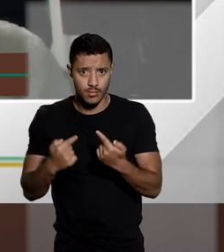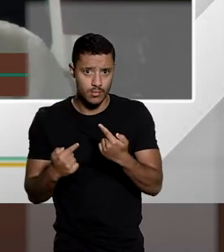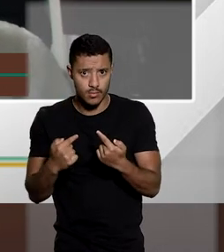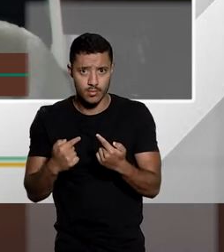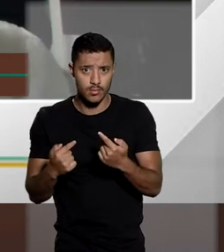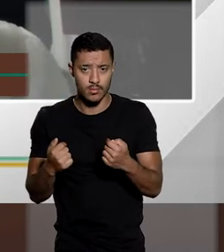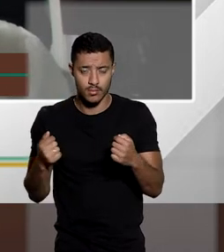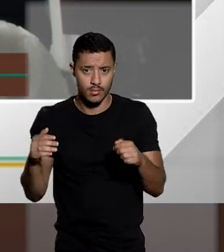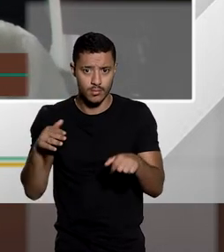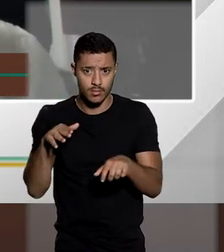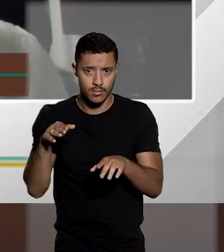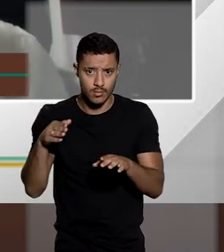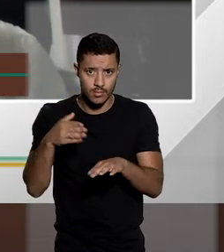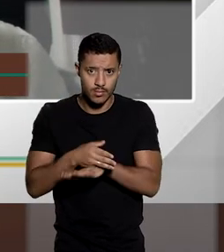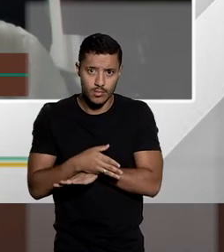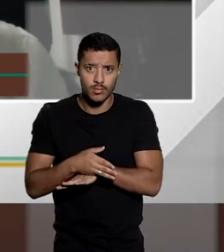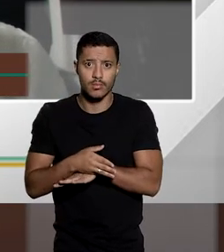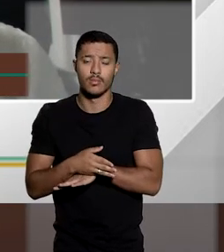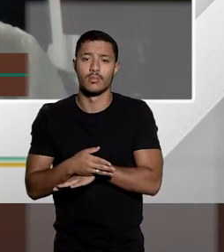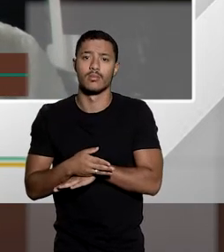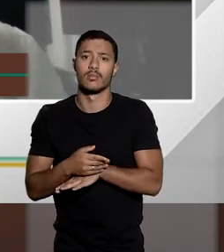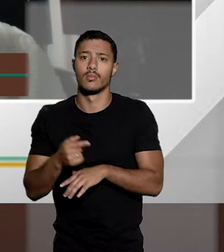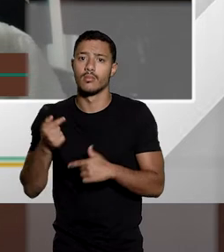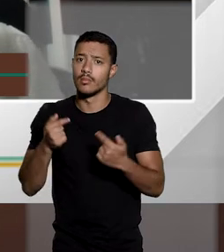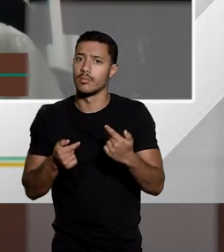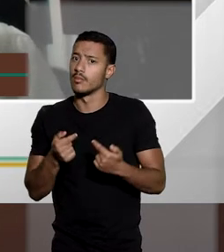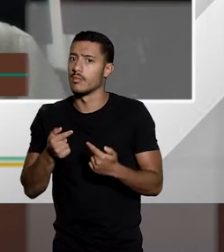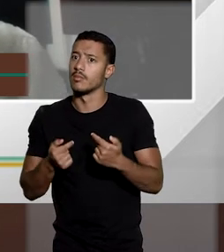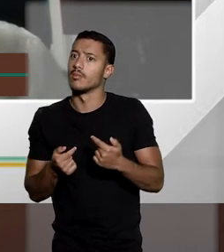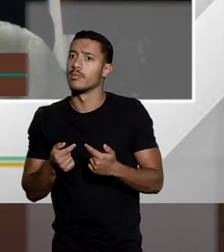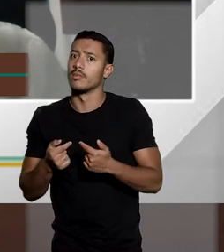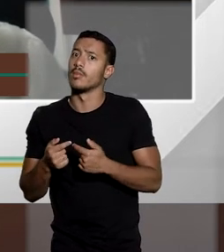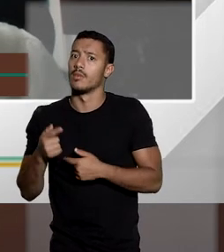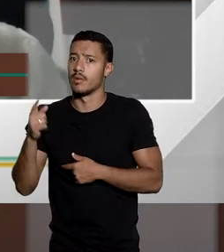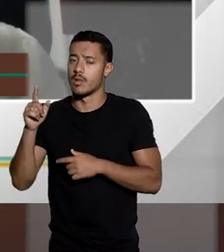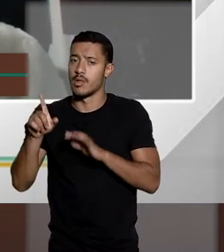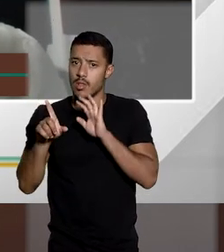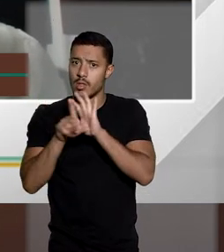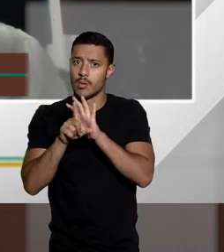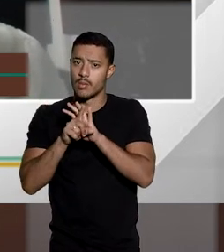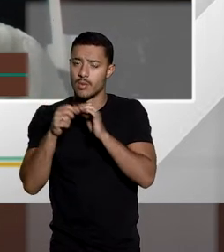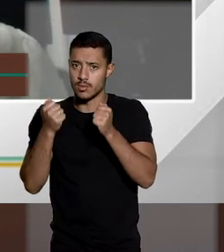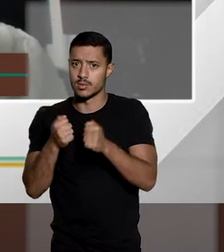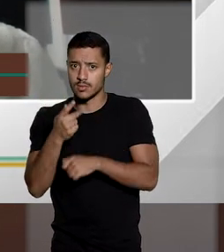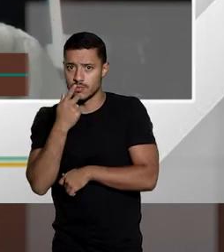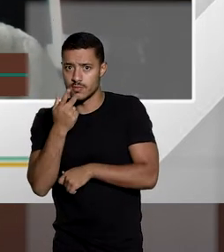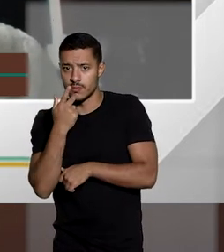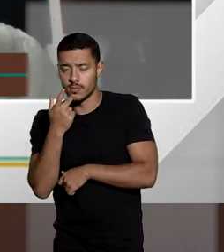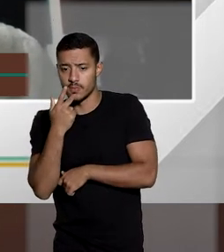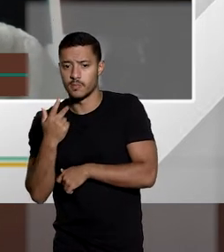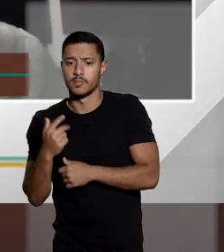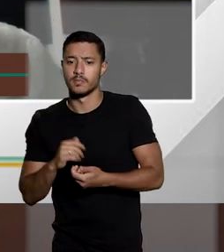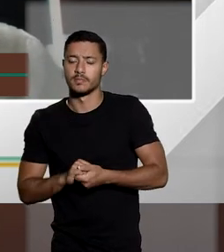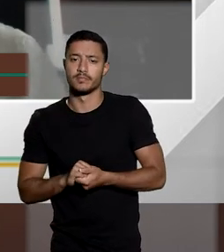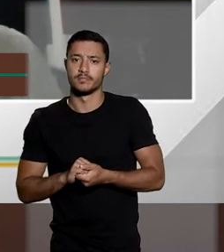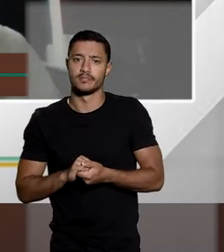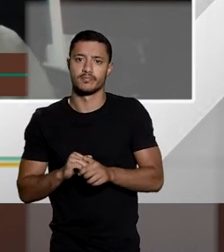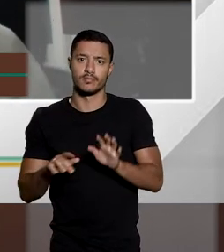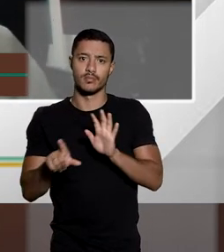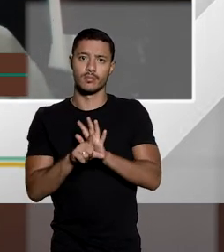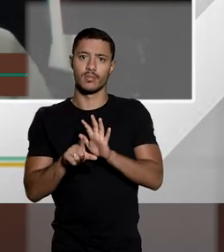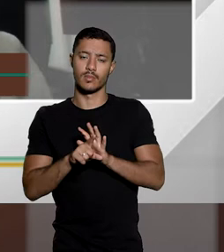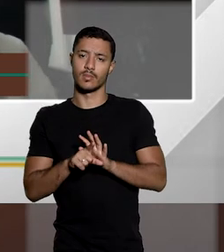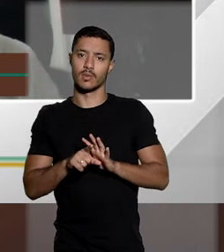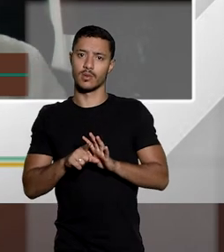se enquadra no caput do dispositivo e a licitação pode ser declarada inexigível. A